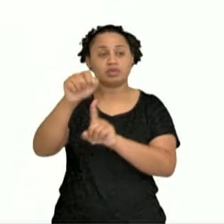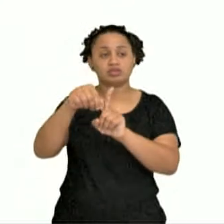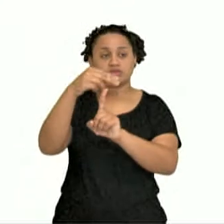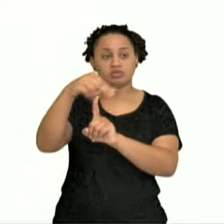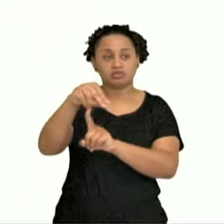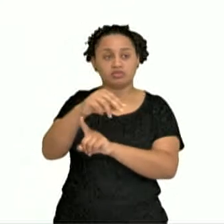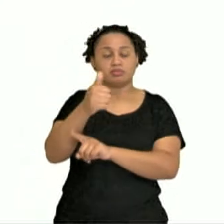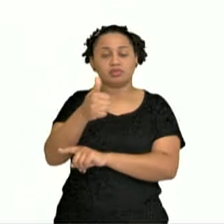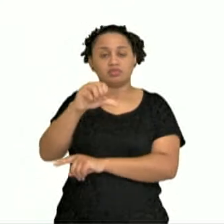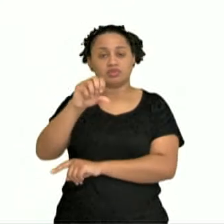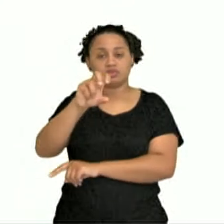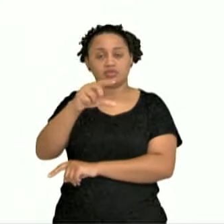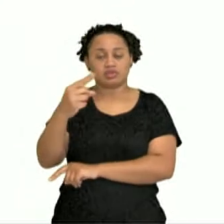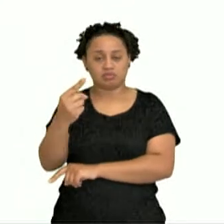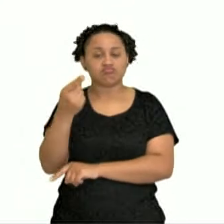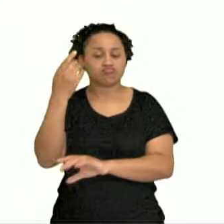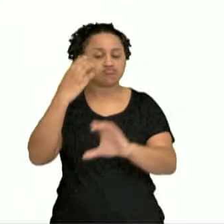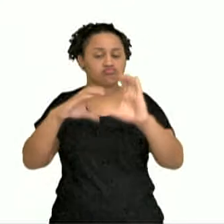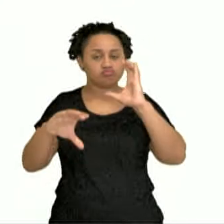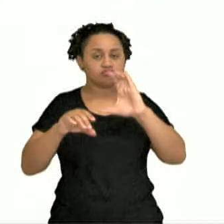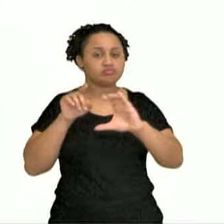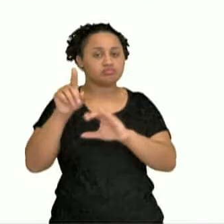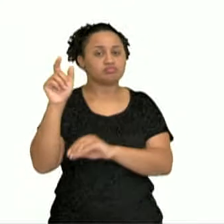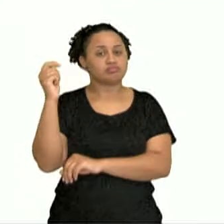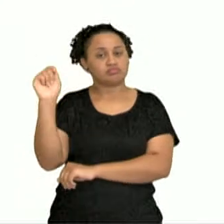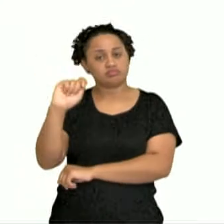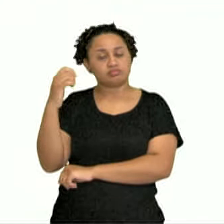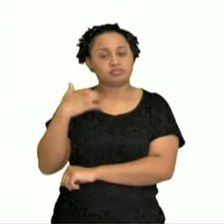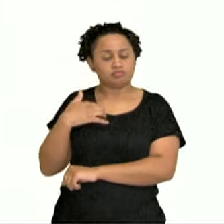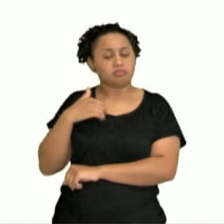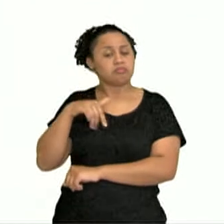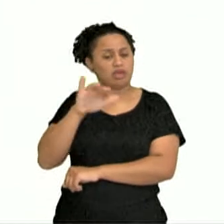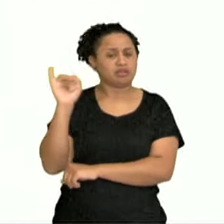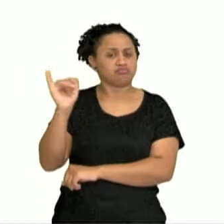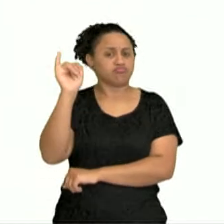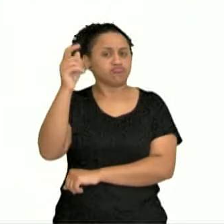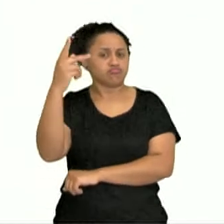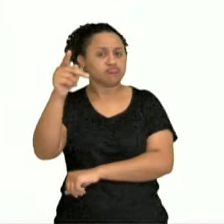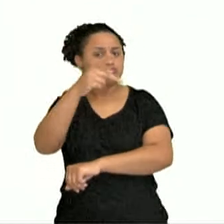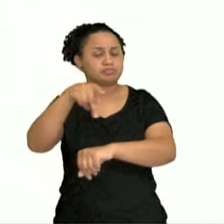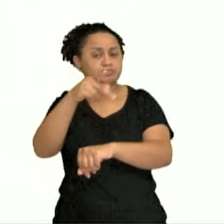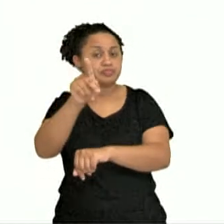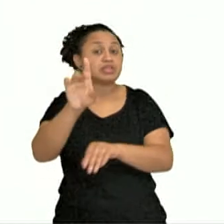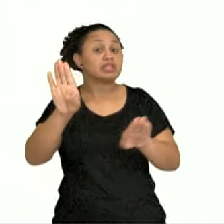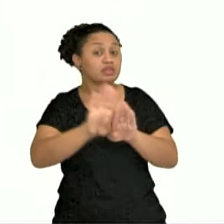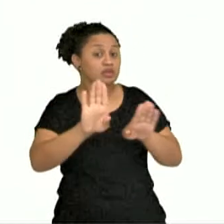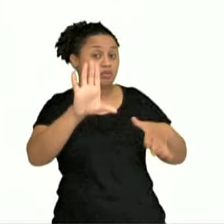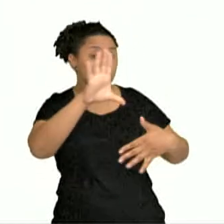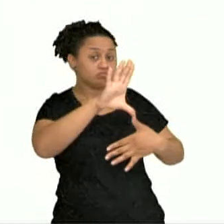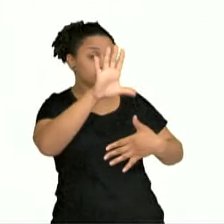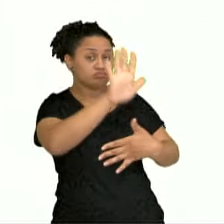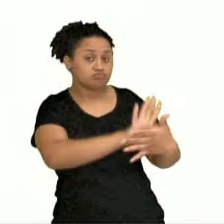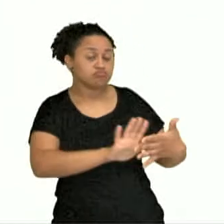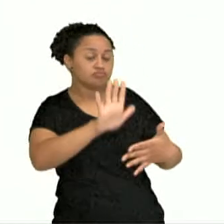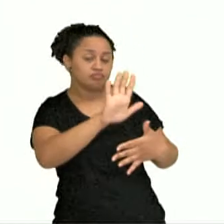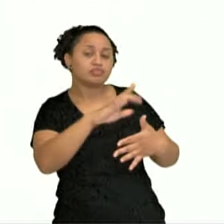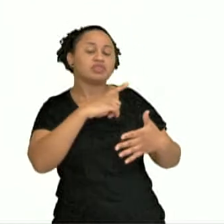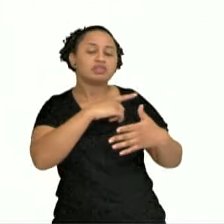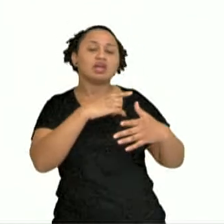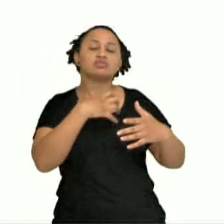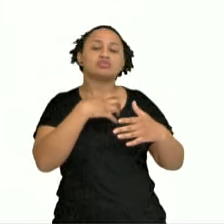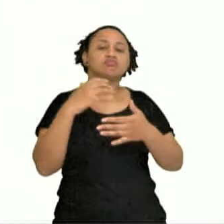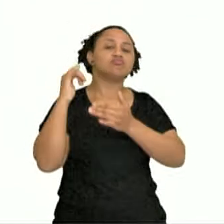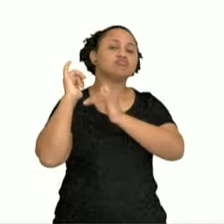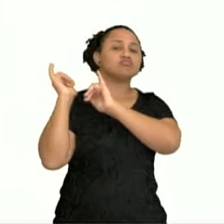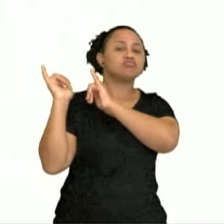músico argentino. Ele é considerado um dos mais importantes do seu país e da América Latina. Mistura o gênero